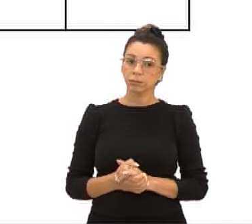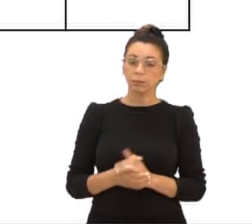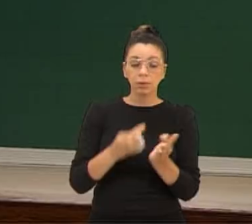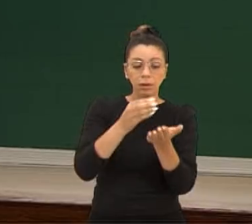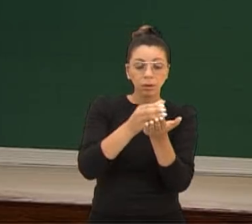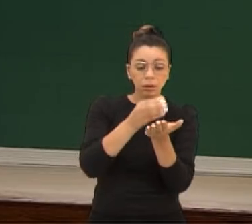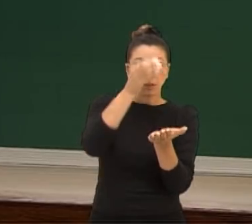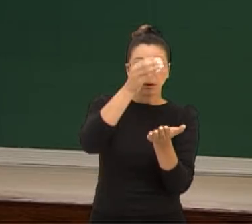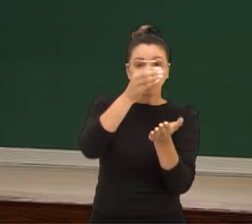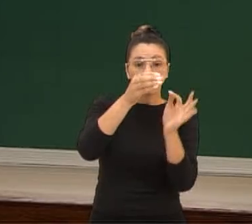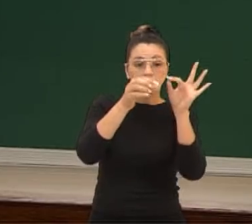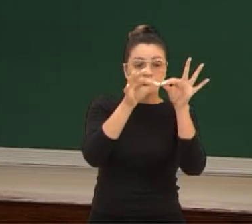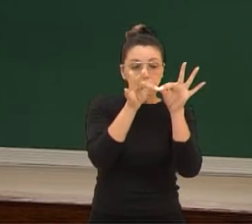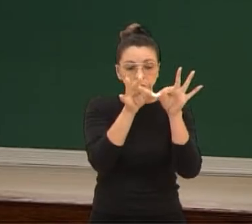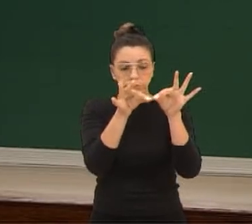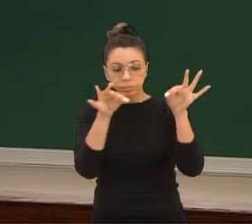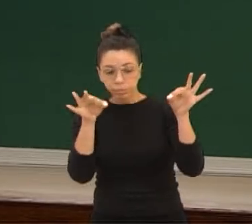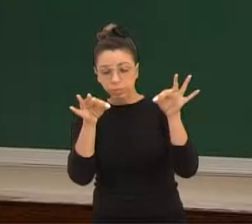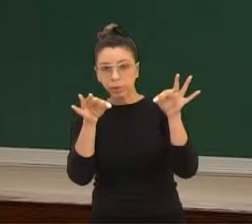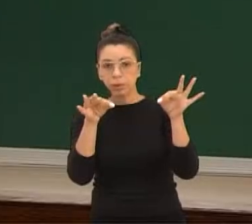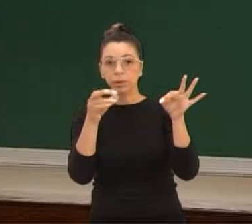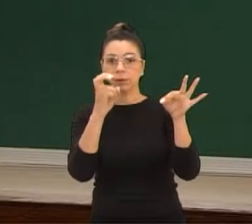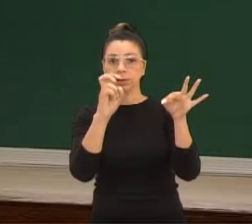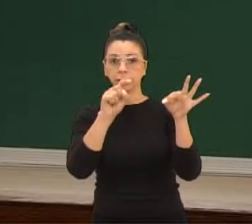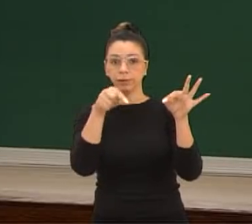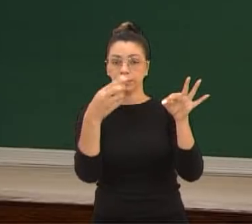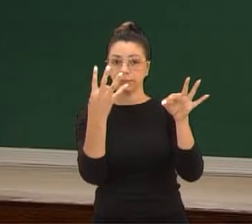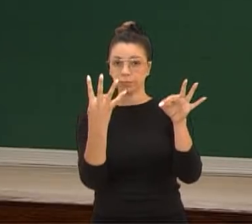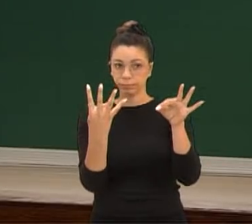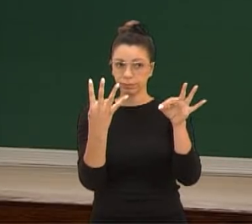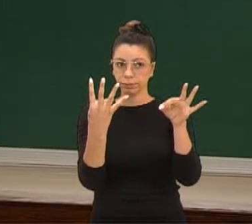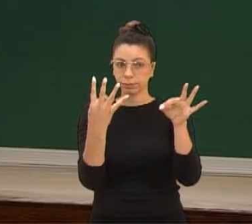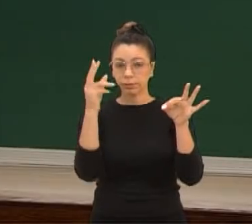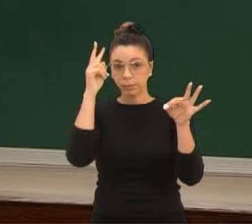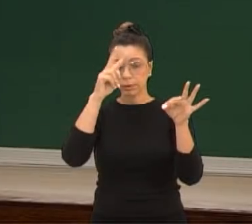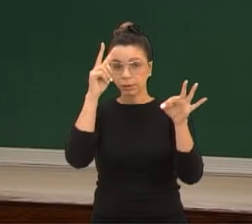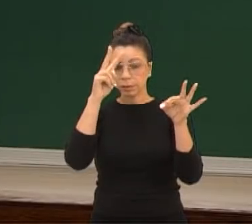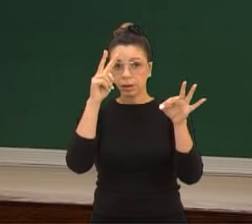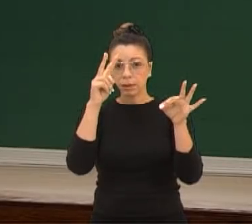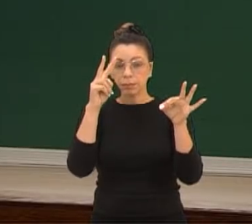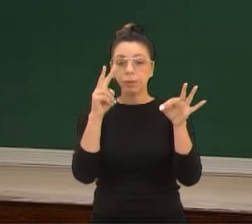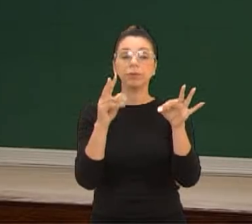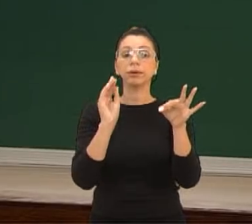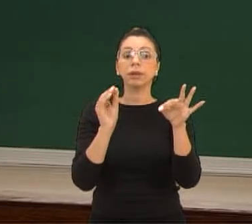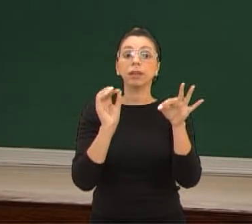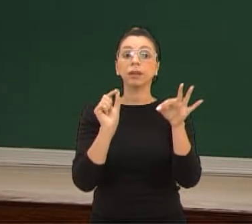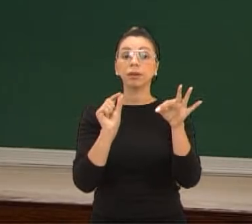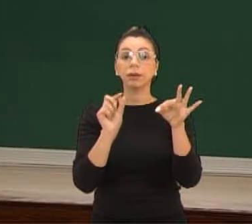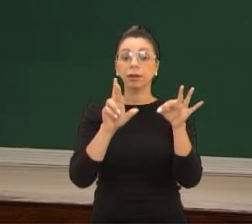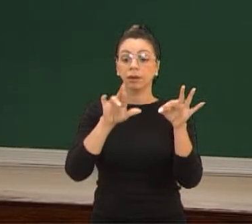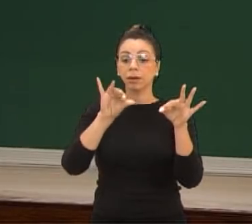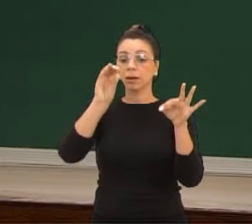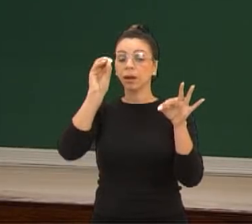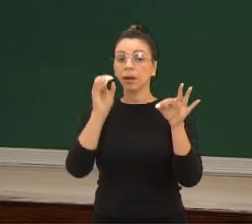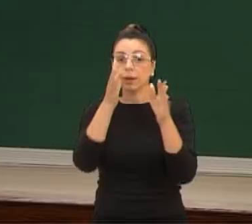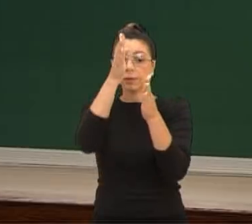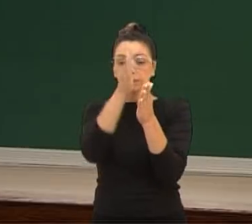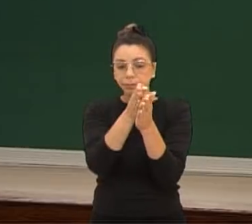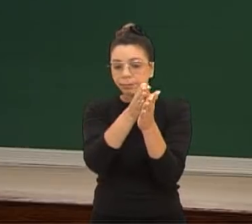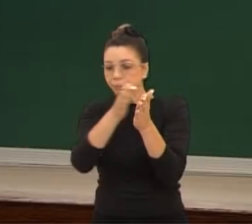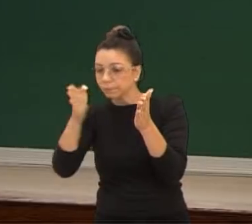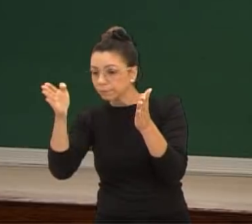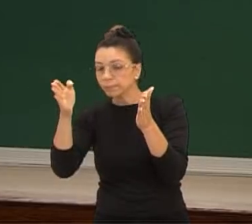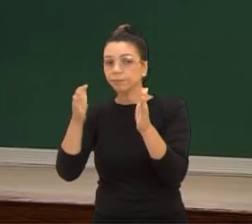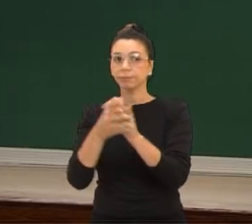deu 5,4. Coloquei esse resultado. Lembra, o raio, ele sempre será a metade do